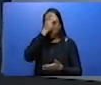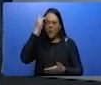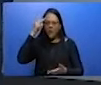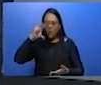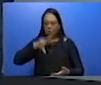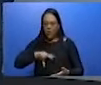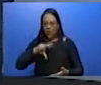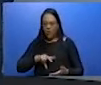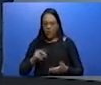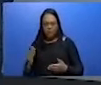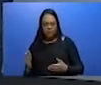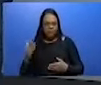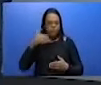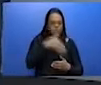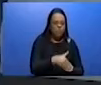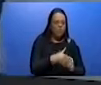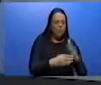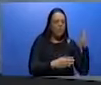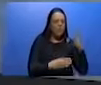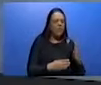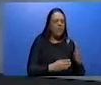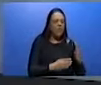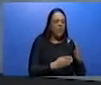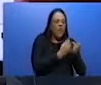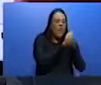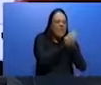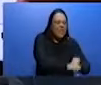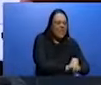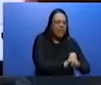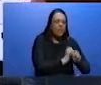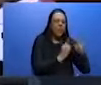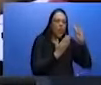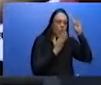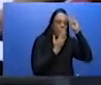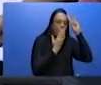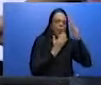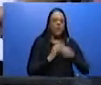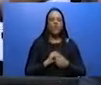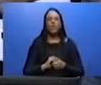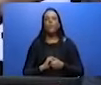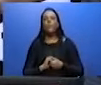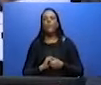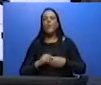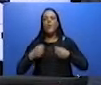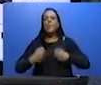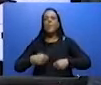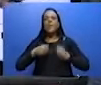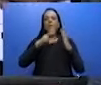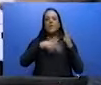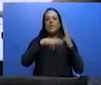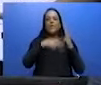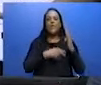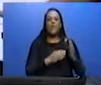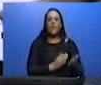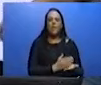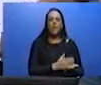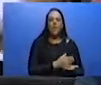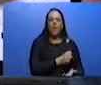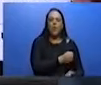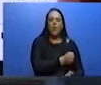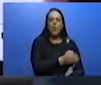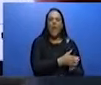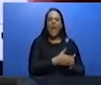terras descobertas e a escravidão dos índios. Vocês têm que fazer a leitura das páginas 88 até a